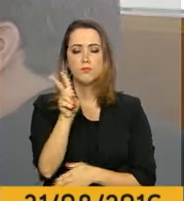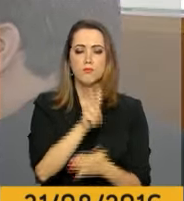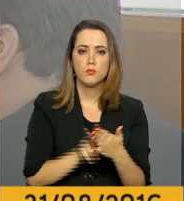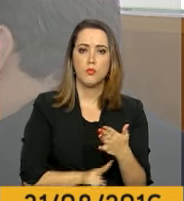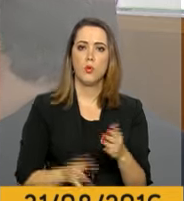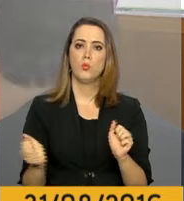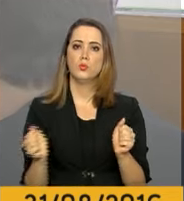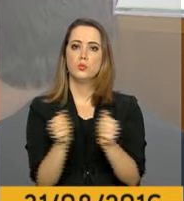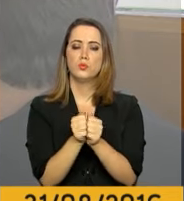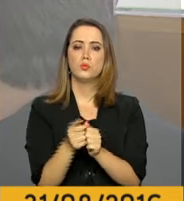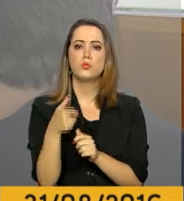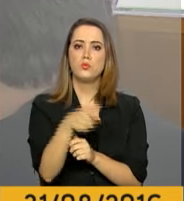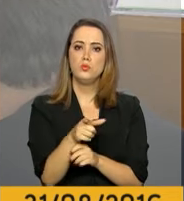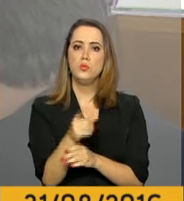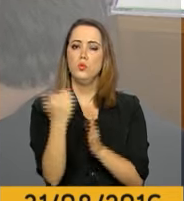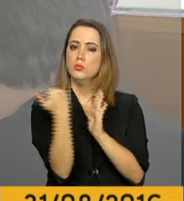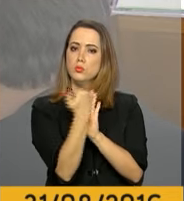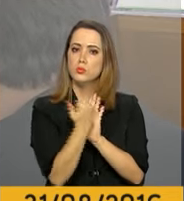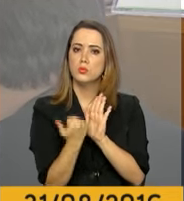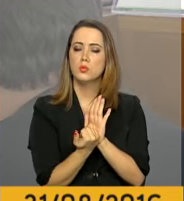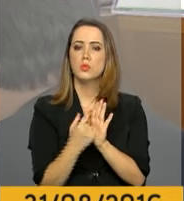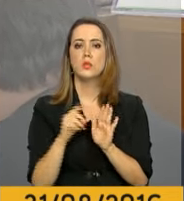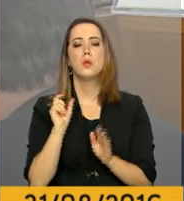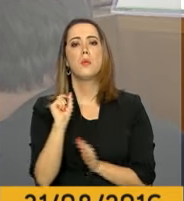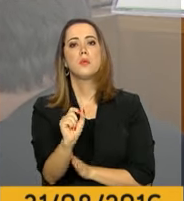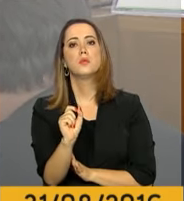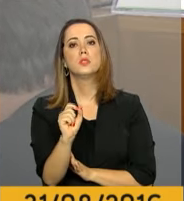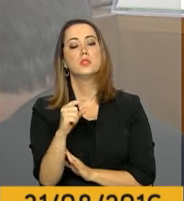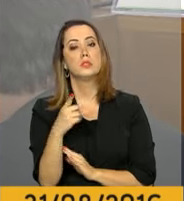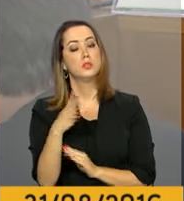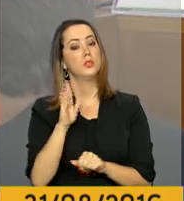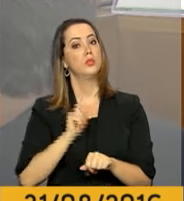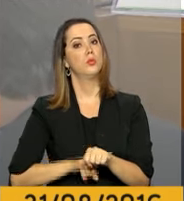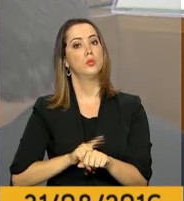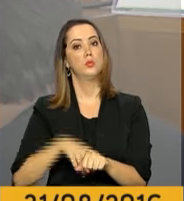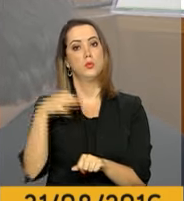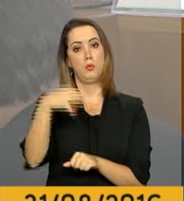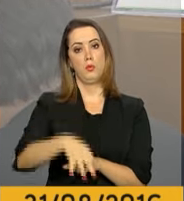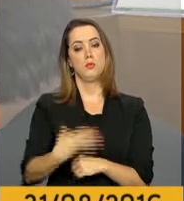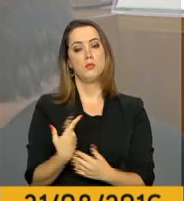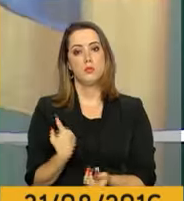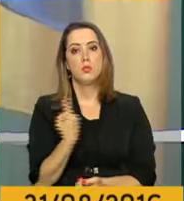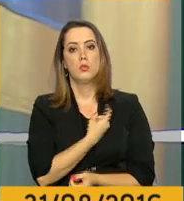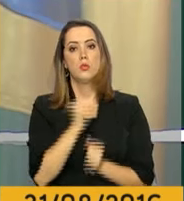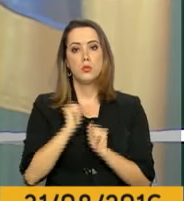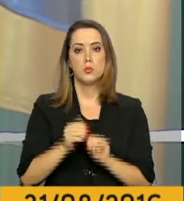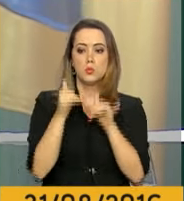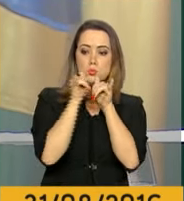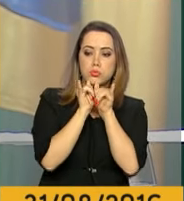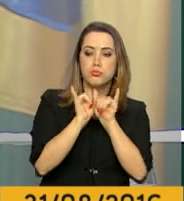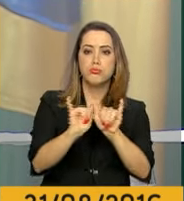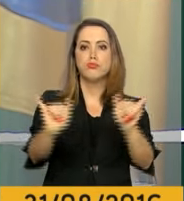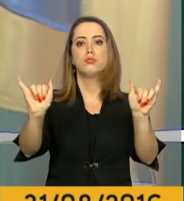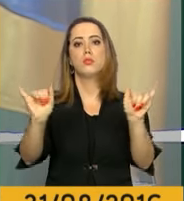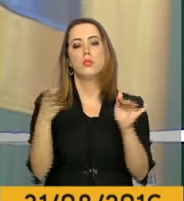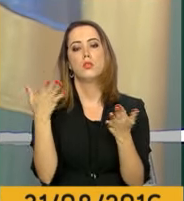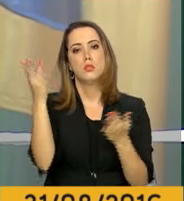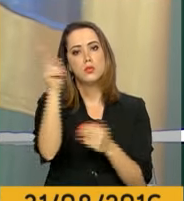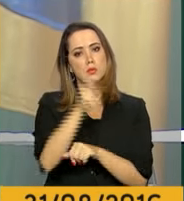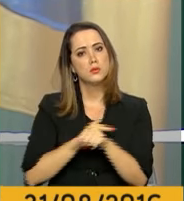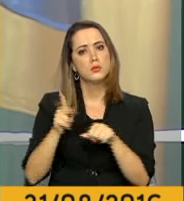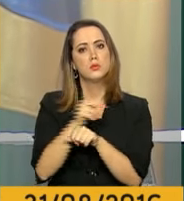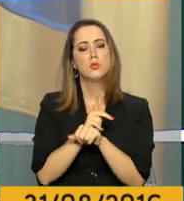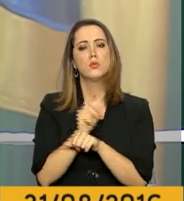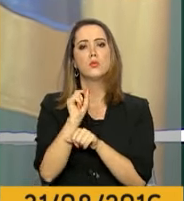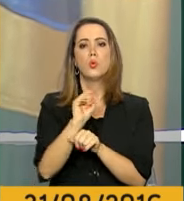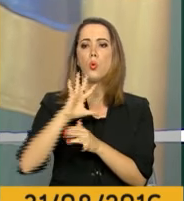em conjunto estas medidas para que, num dado momento, nós possamos anunciar ao país globalmente quais